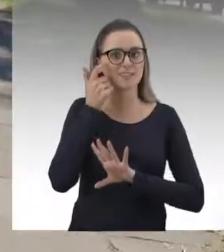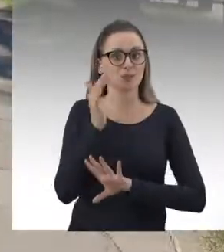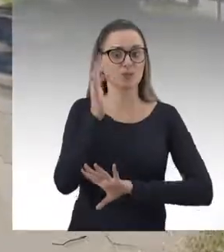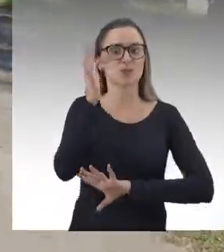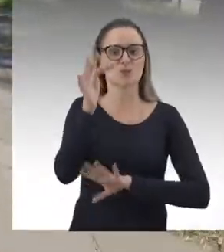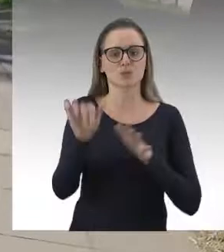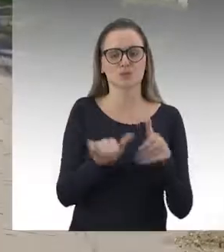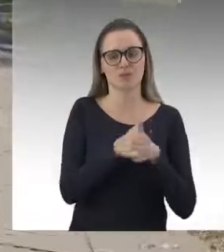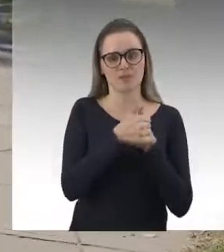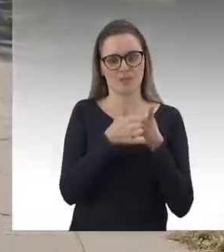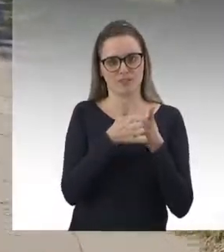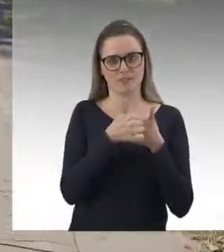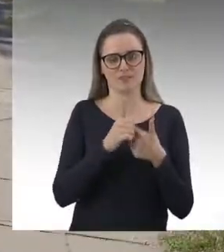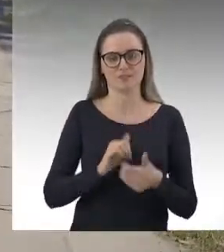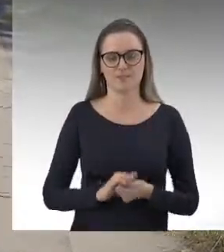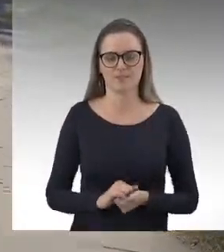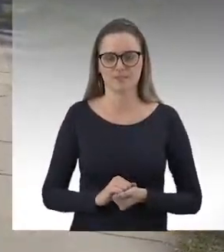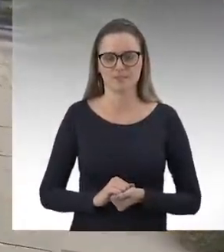diferente.